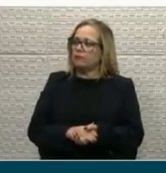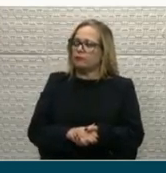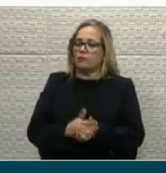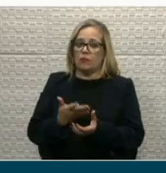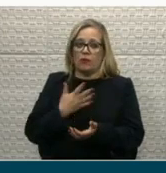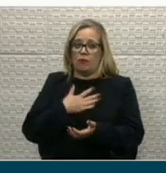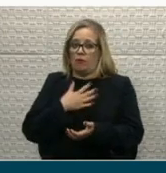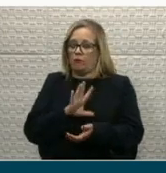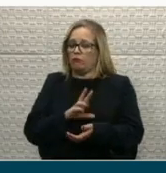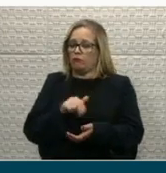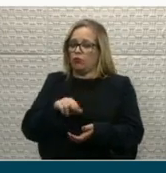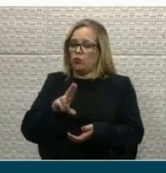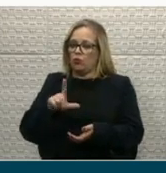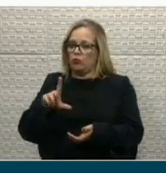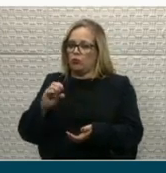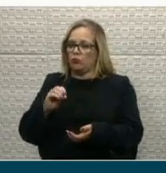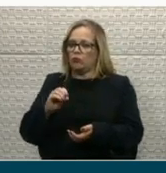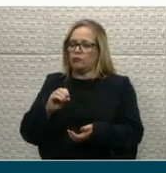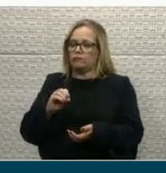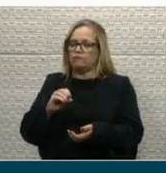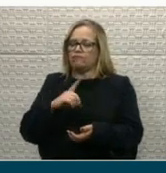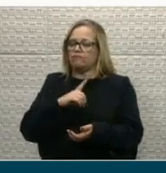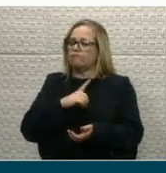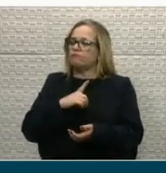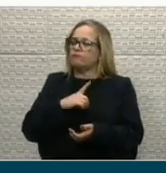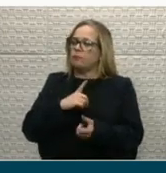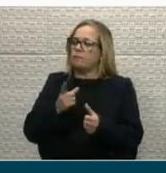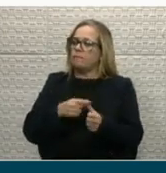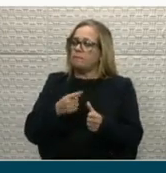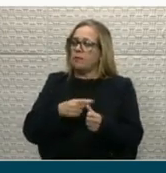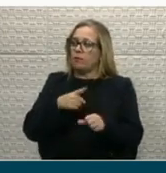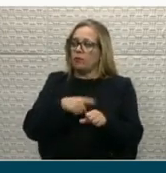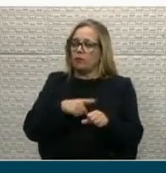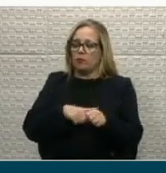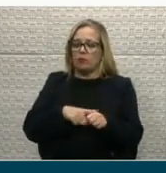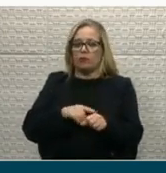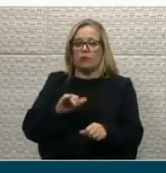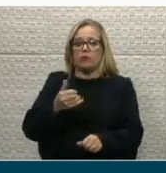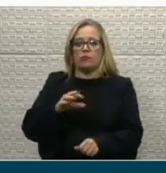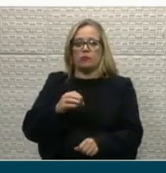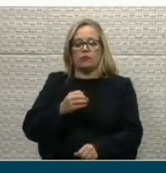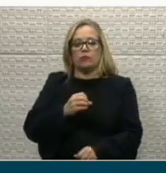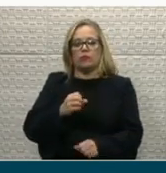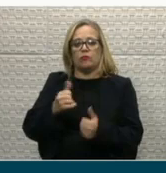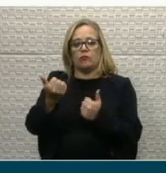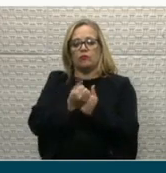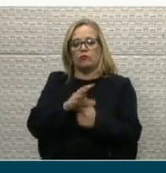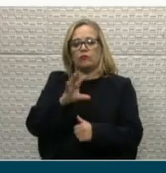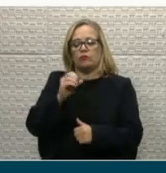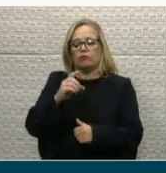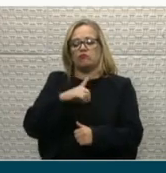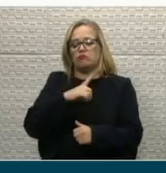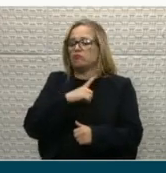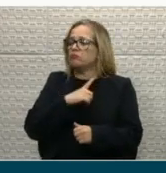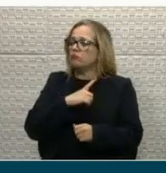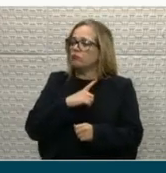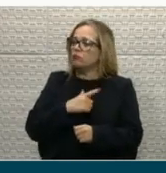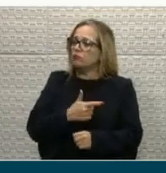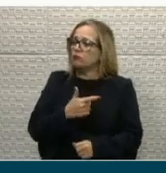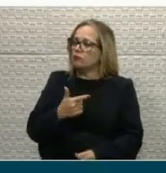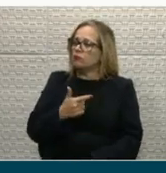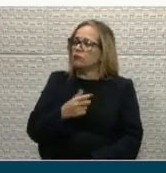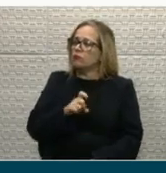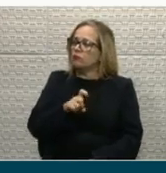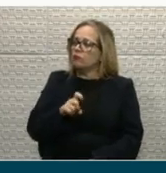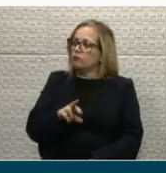nulo. Se eu assumo na primeira equação que y é zero, eu vou ter a expressão